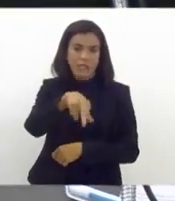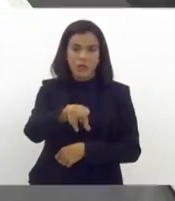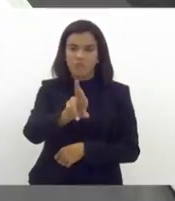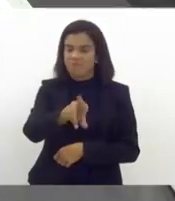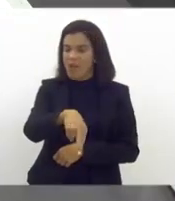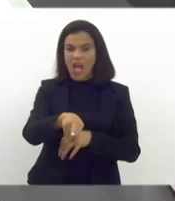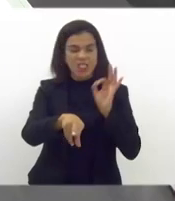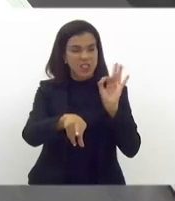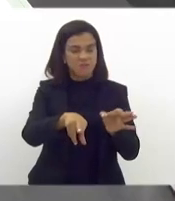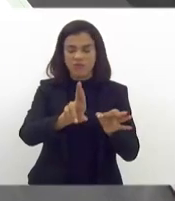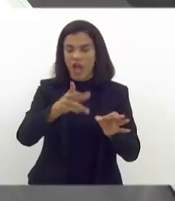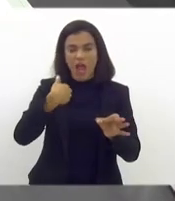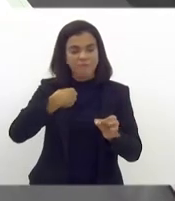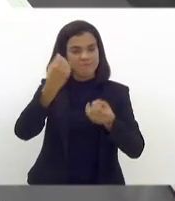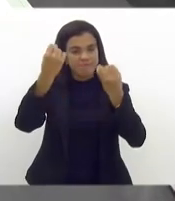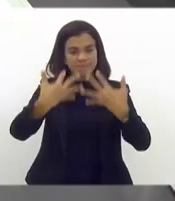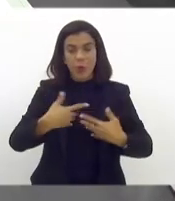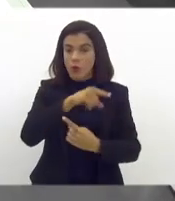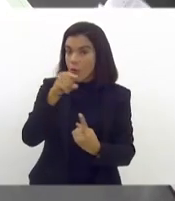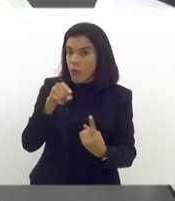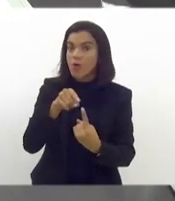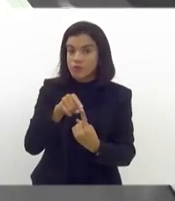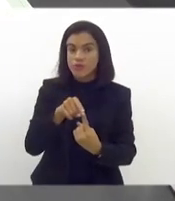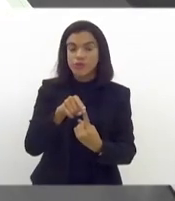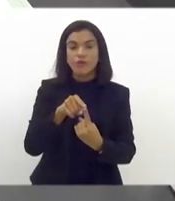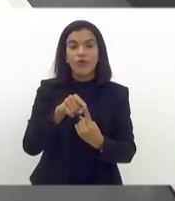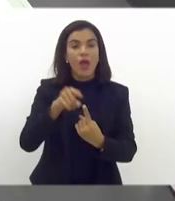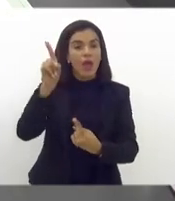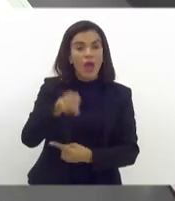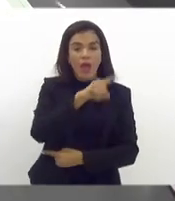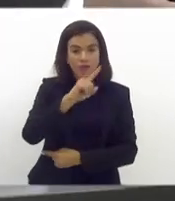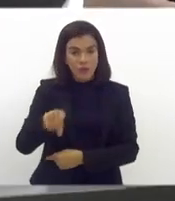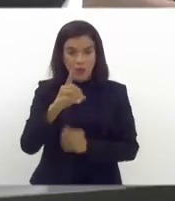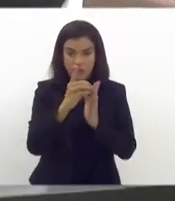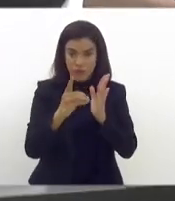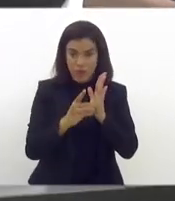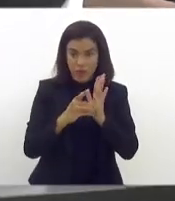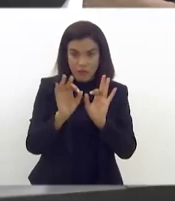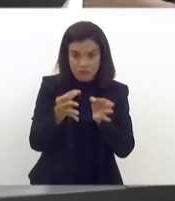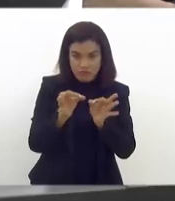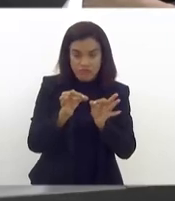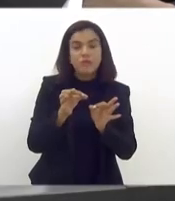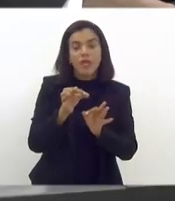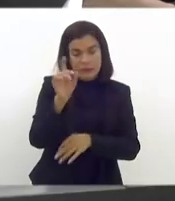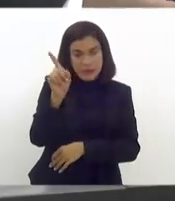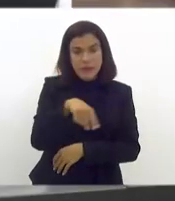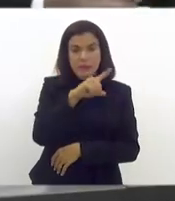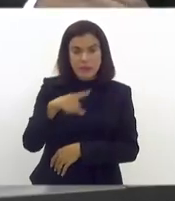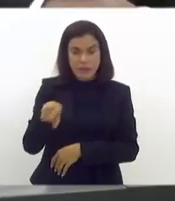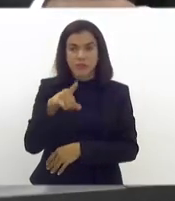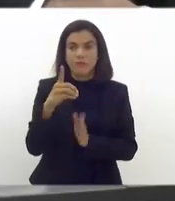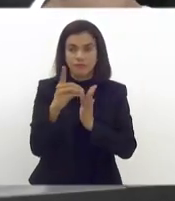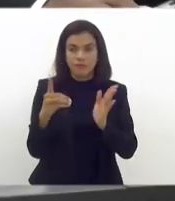estou completamente esclarecido. Então, o objetivo é anular esse decreto, né? Revogar. Exatamente.